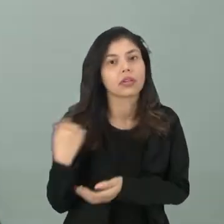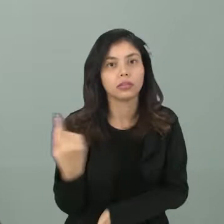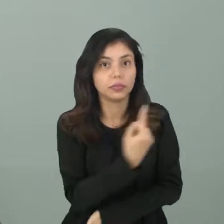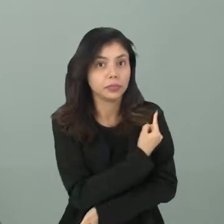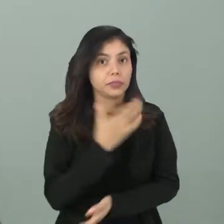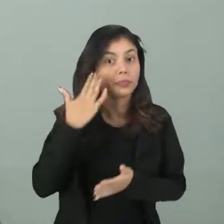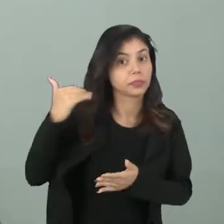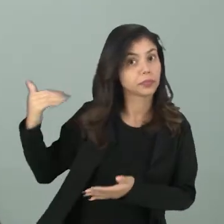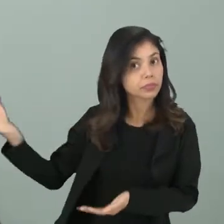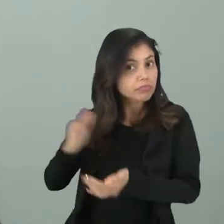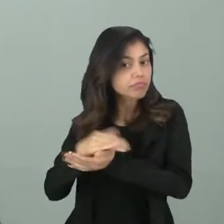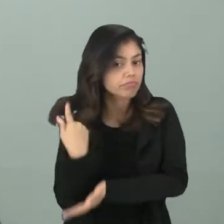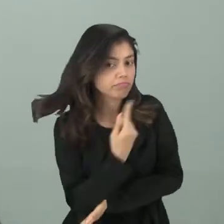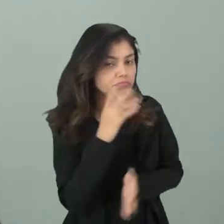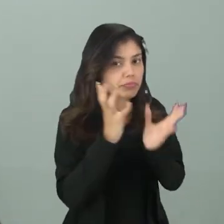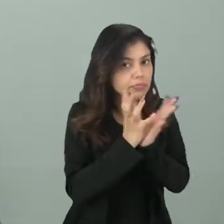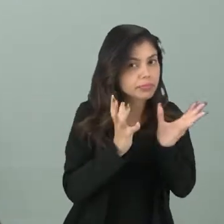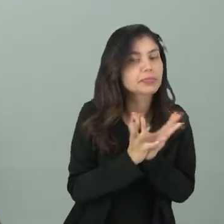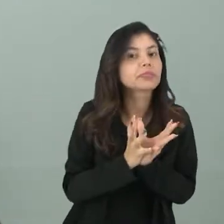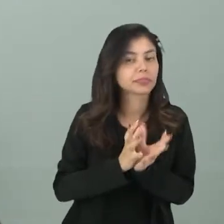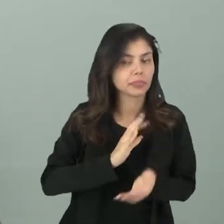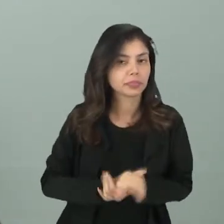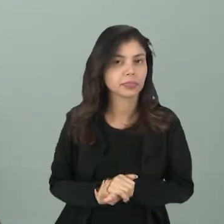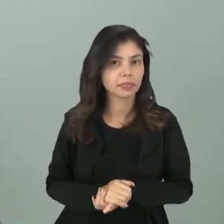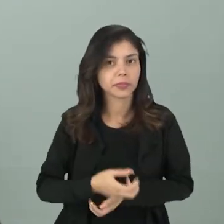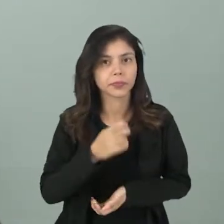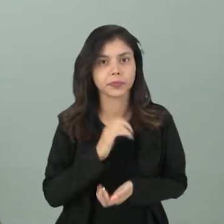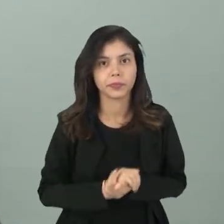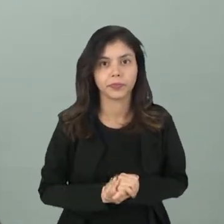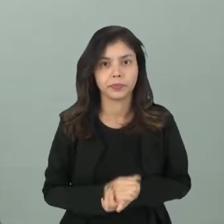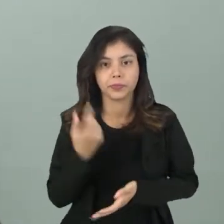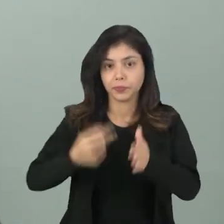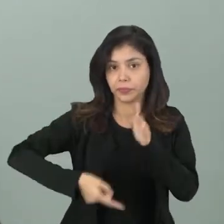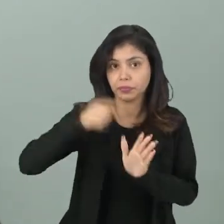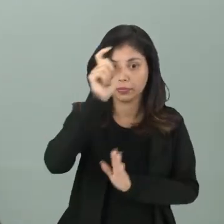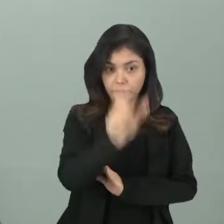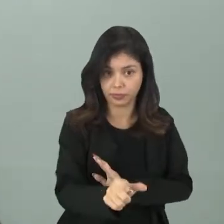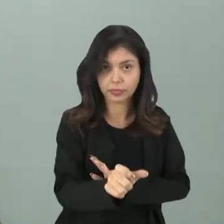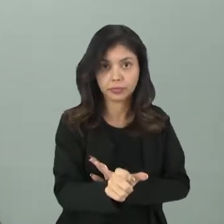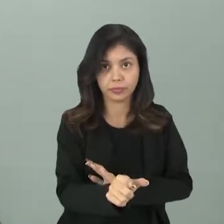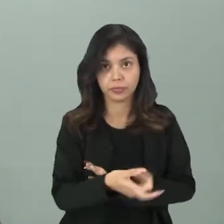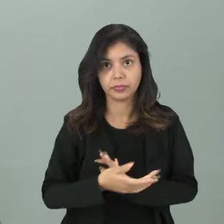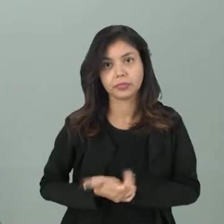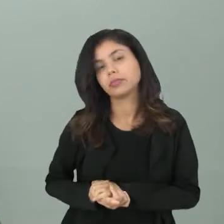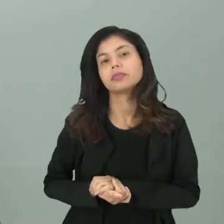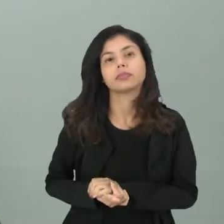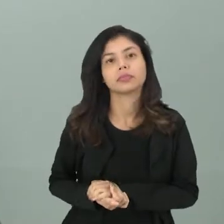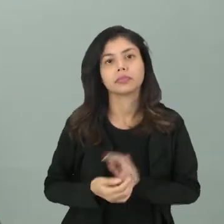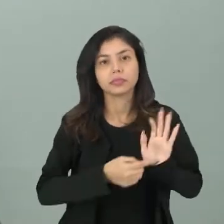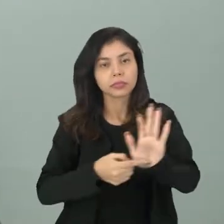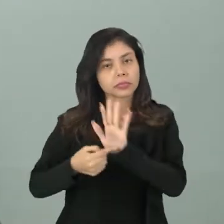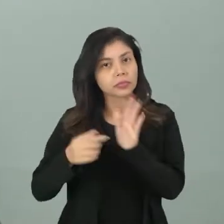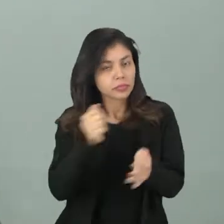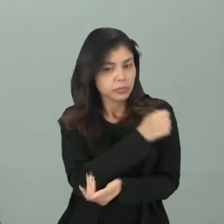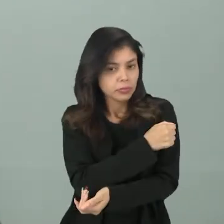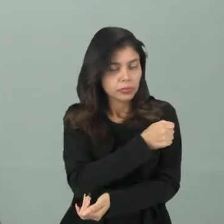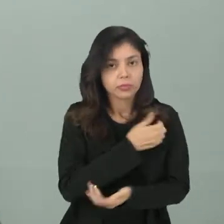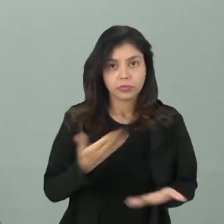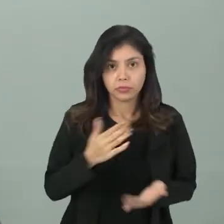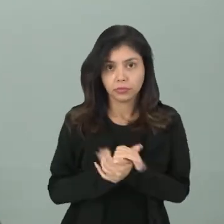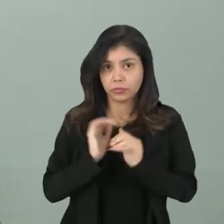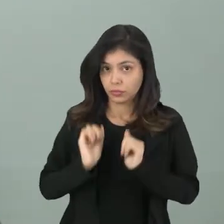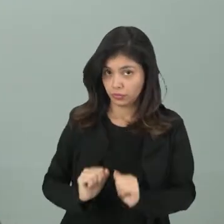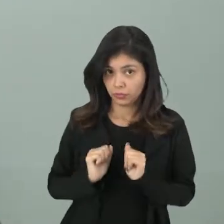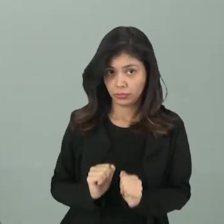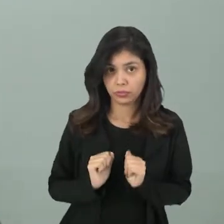nossa famosa Turma da Mônica, primeiro personagem que ela expôs aos alunos para que